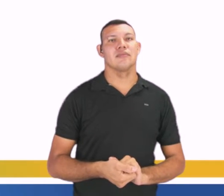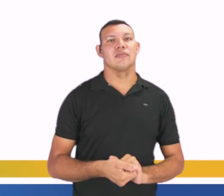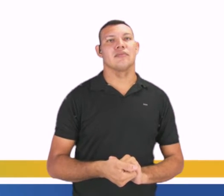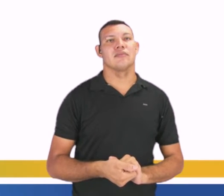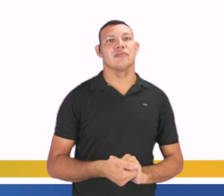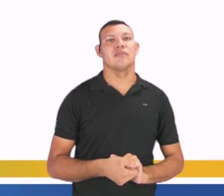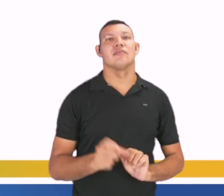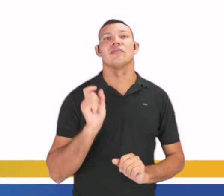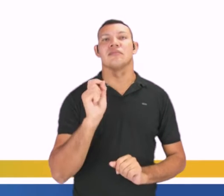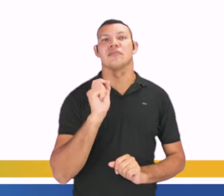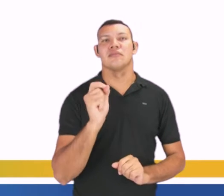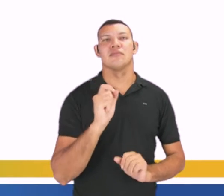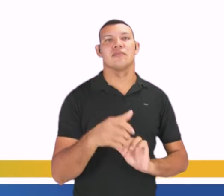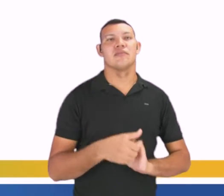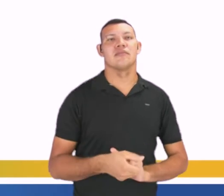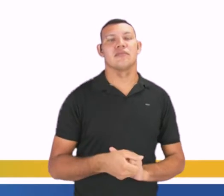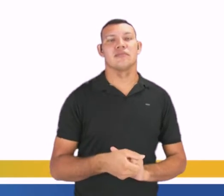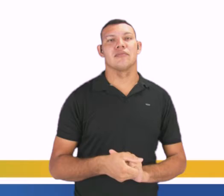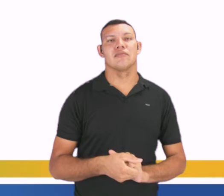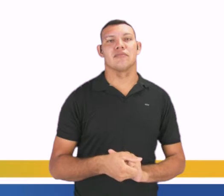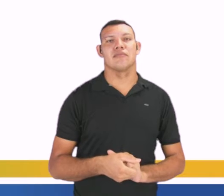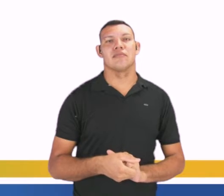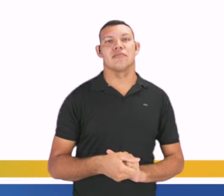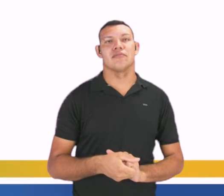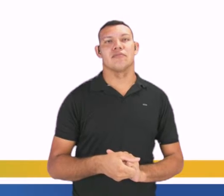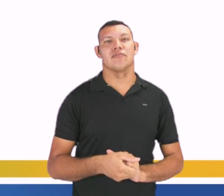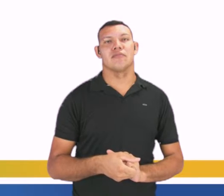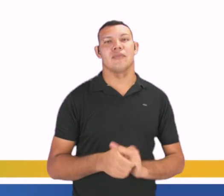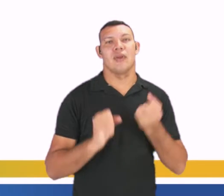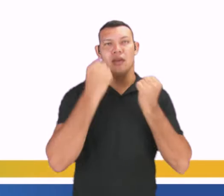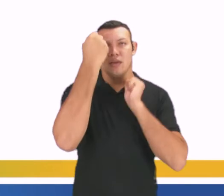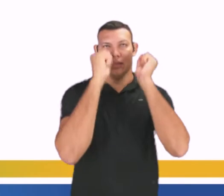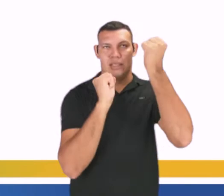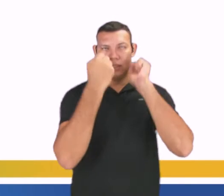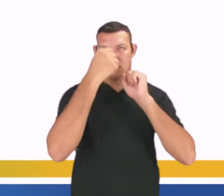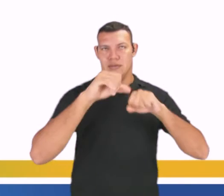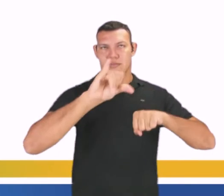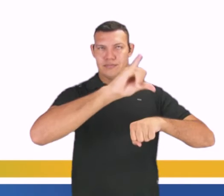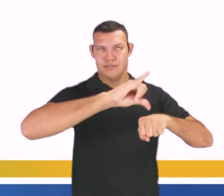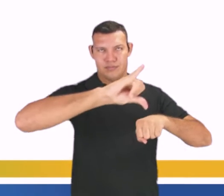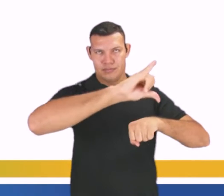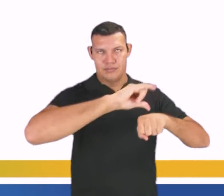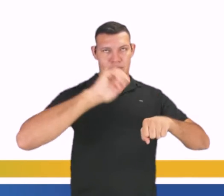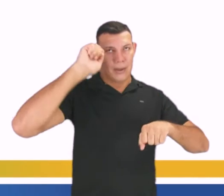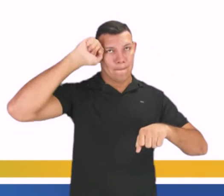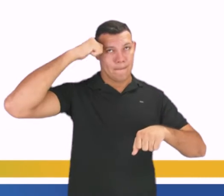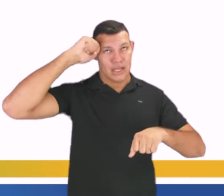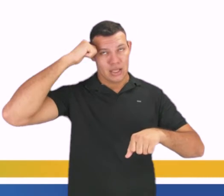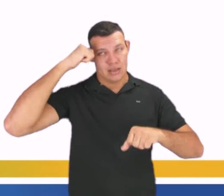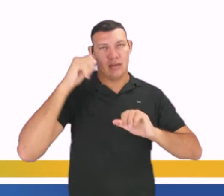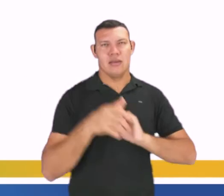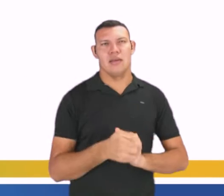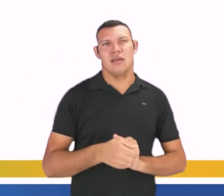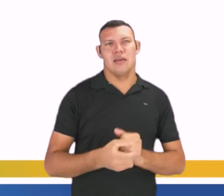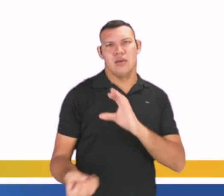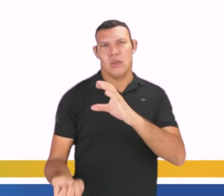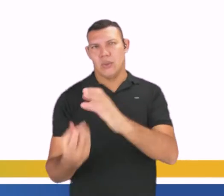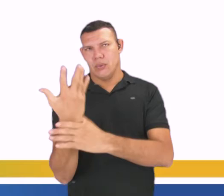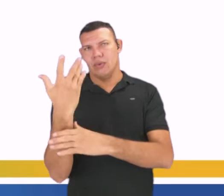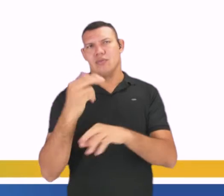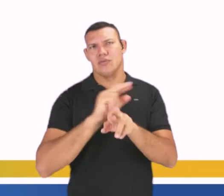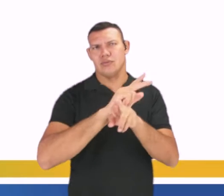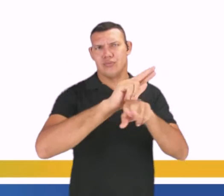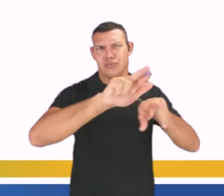craqueamento, usado principalmente nas usinas de petróleo, no processo de derivados do petróleo,